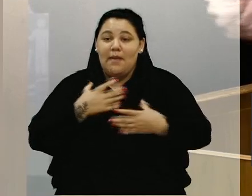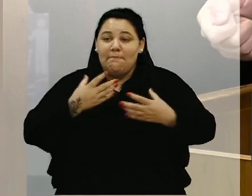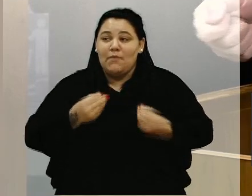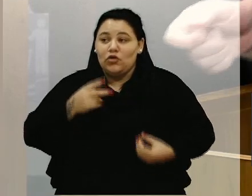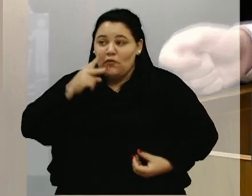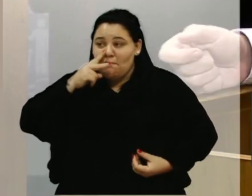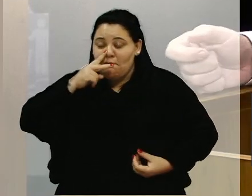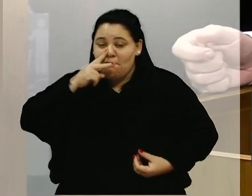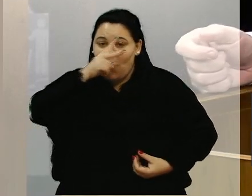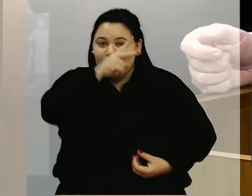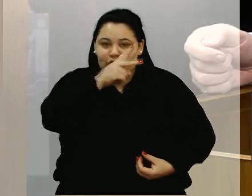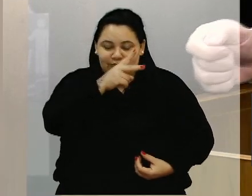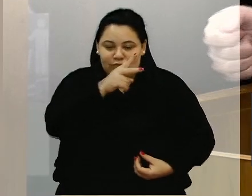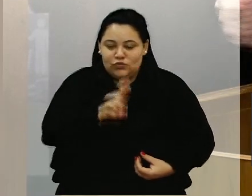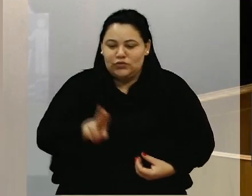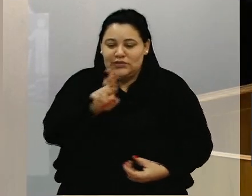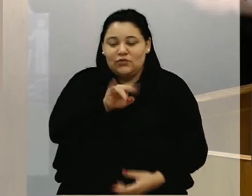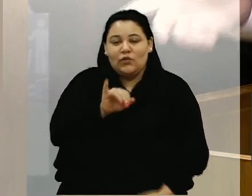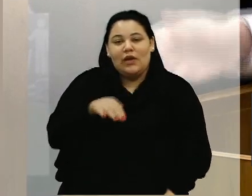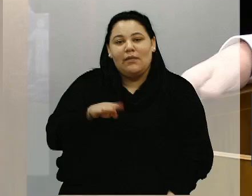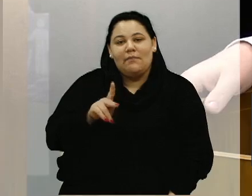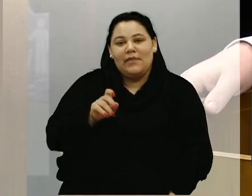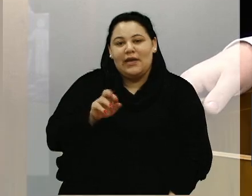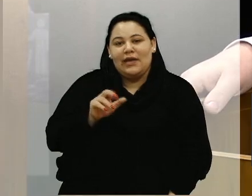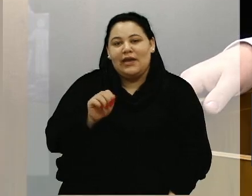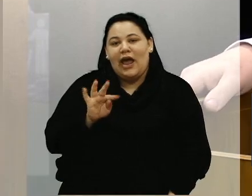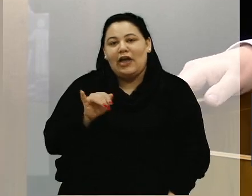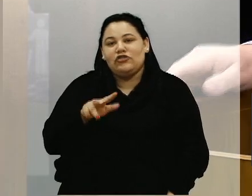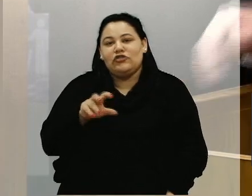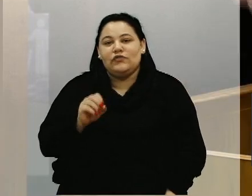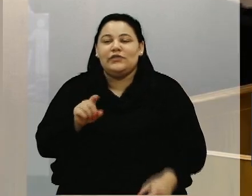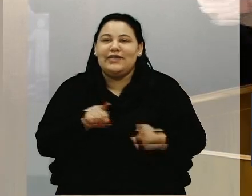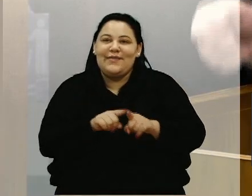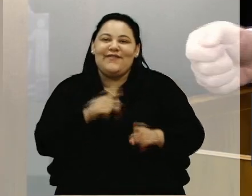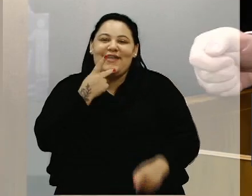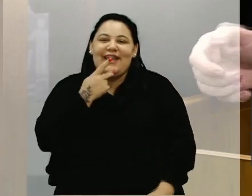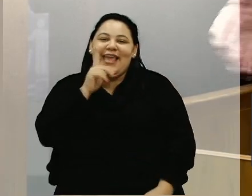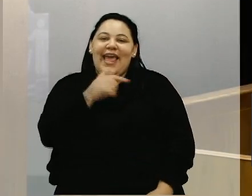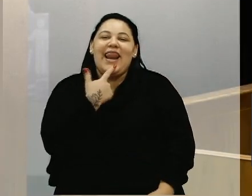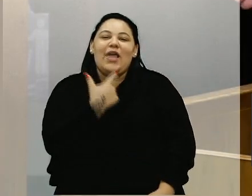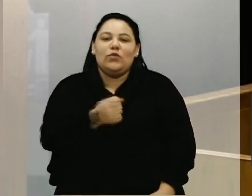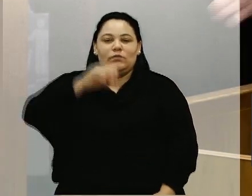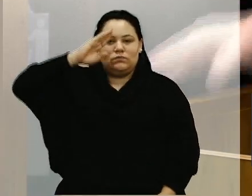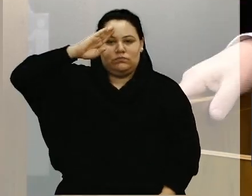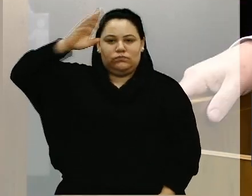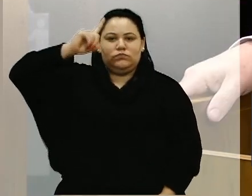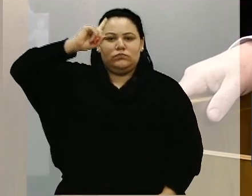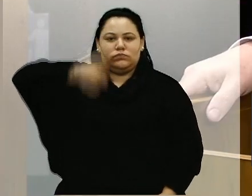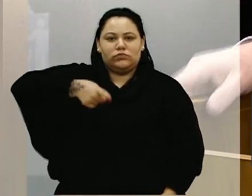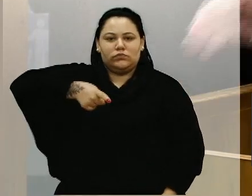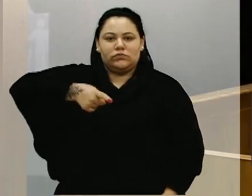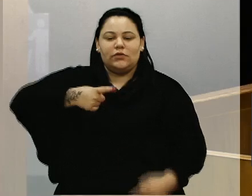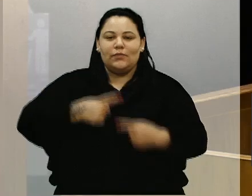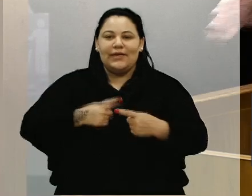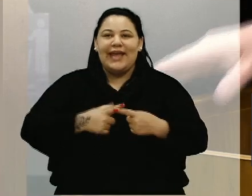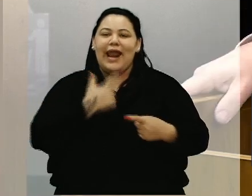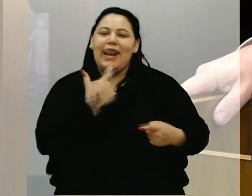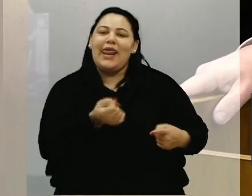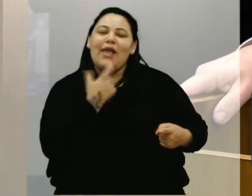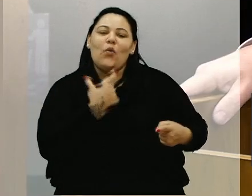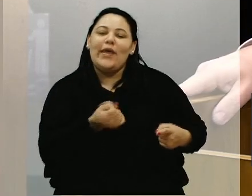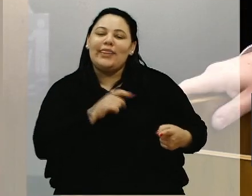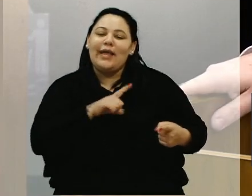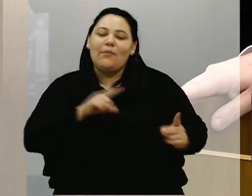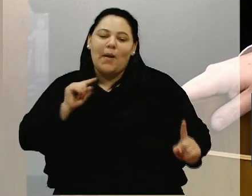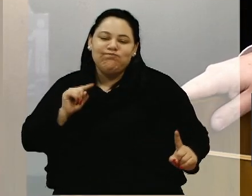no imperativo. Portanto, também dizem que era o idioma dos generais, né, dos exércitos, porque ela tem uma objetividade